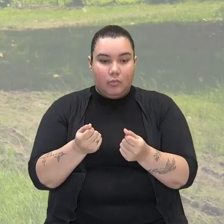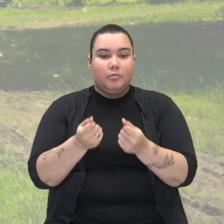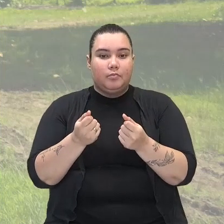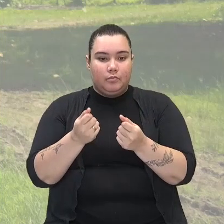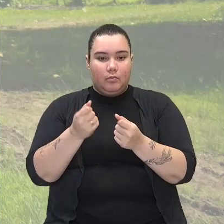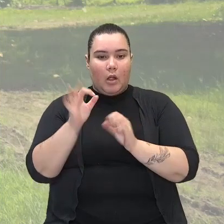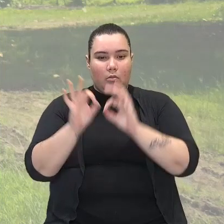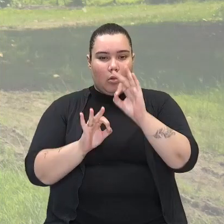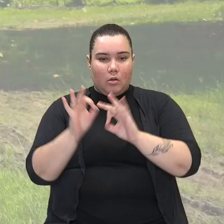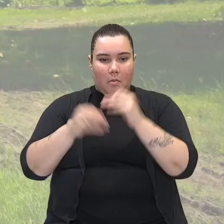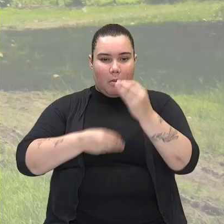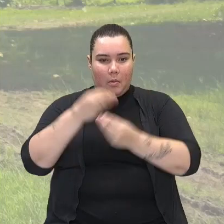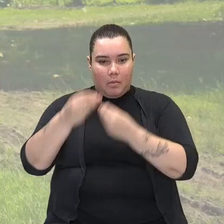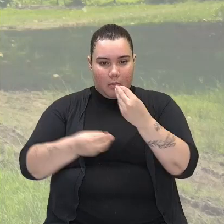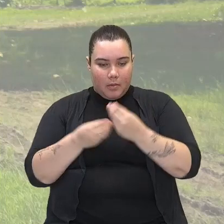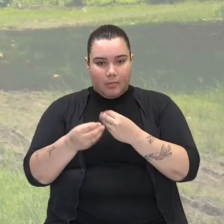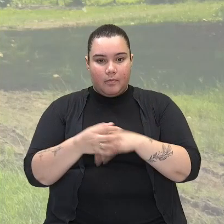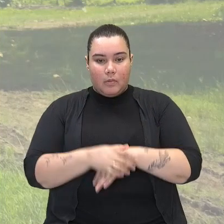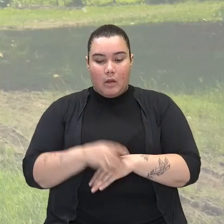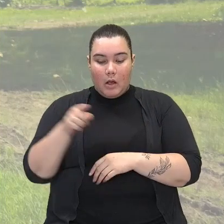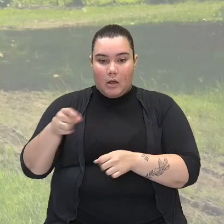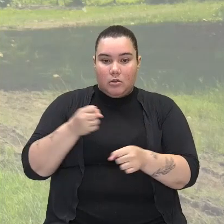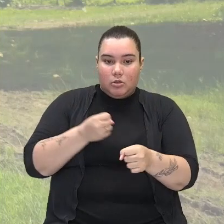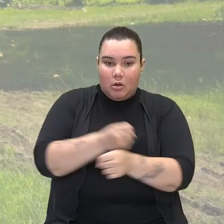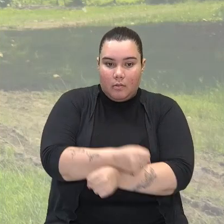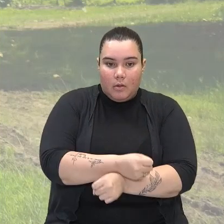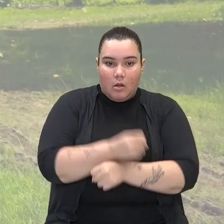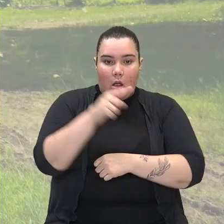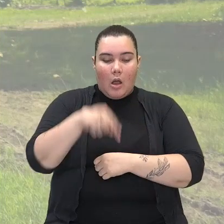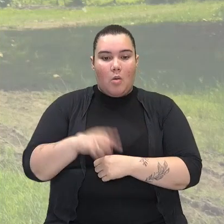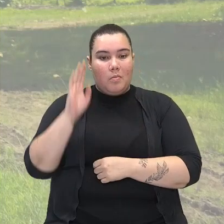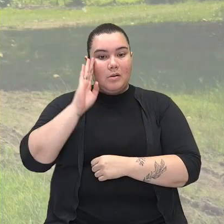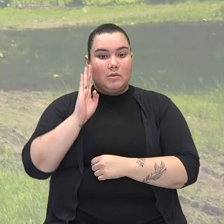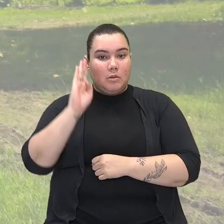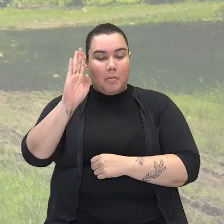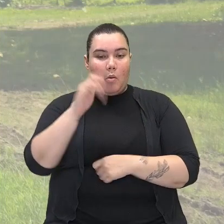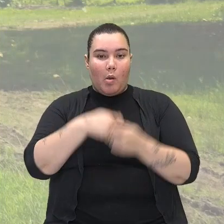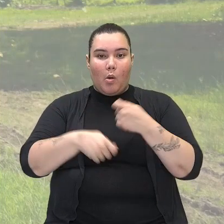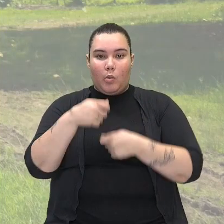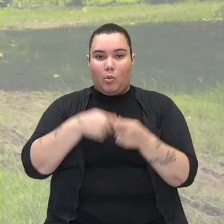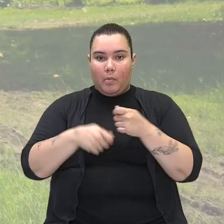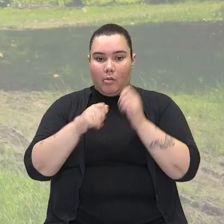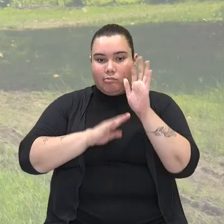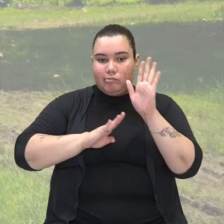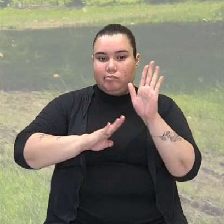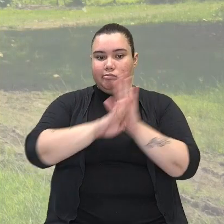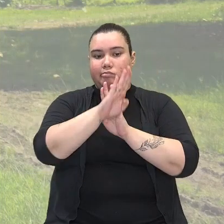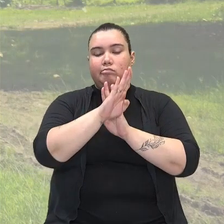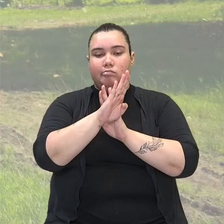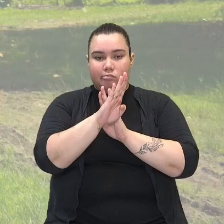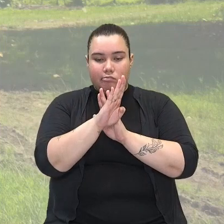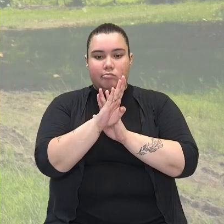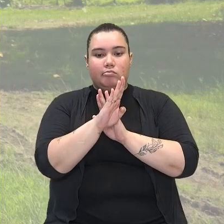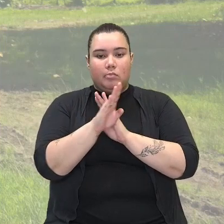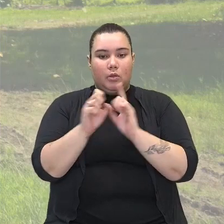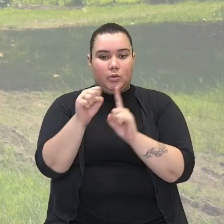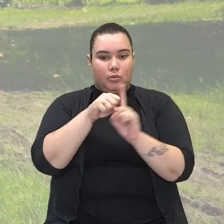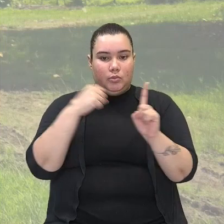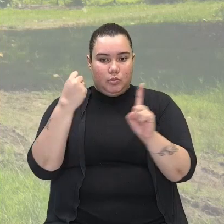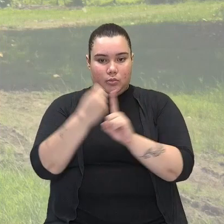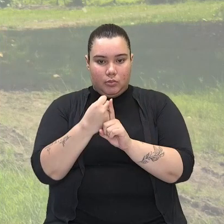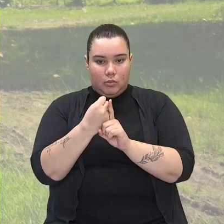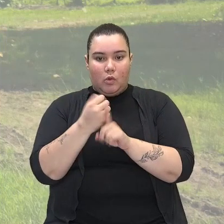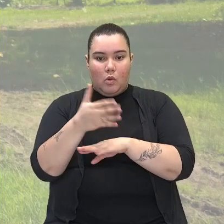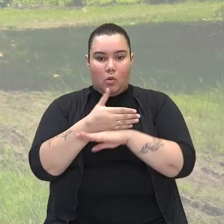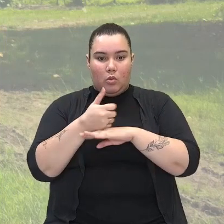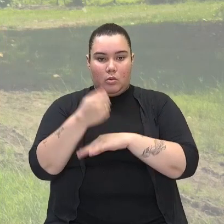escravidão, como nós já mencionamos, ela foi, portanto, o pilar econômico fundamental da sociedade